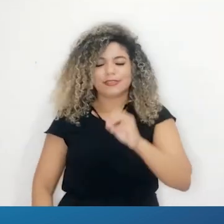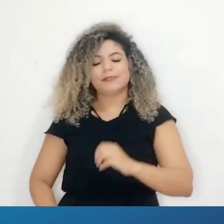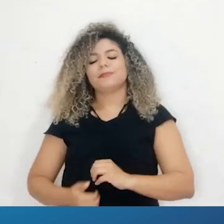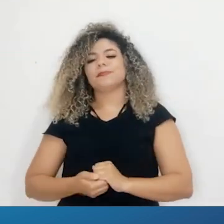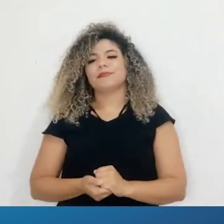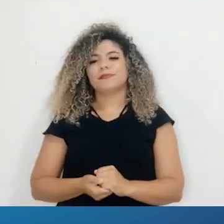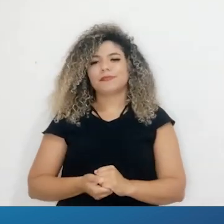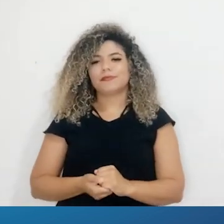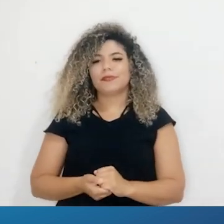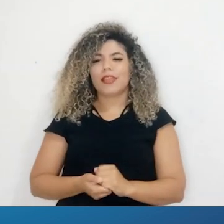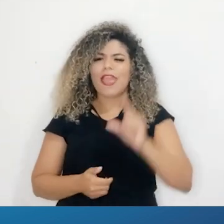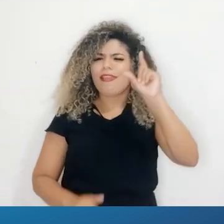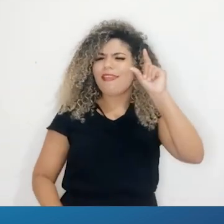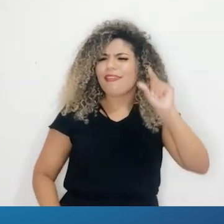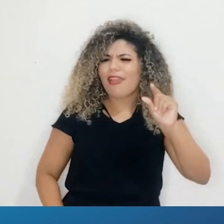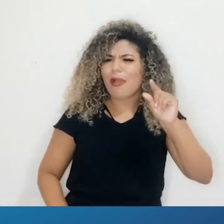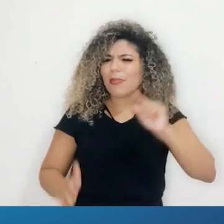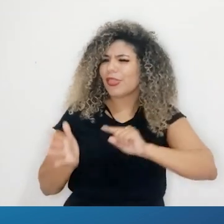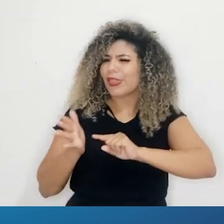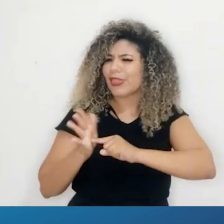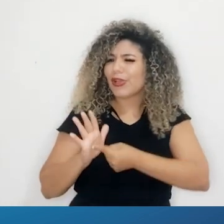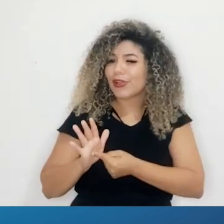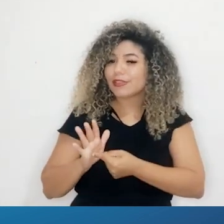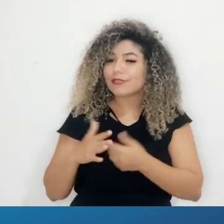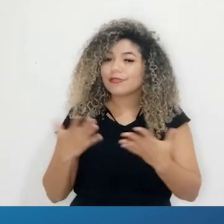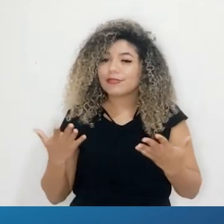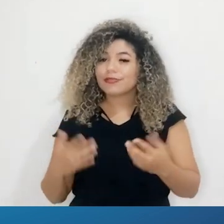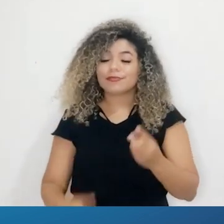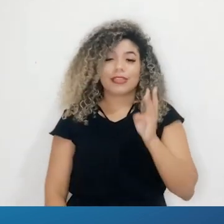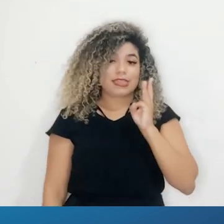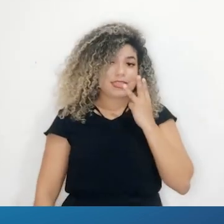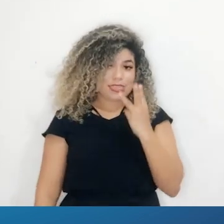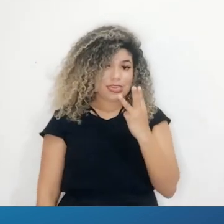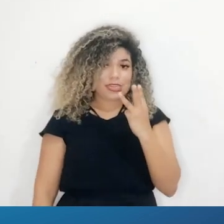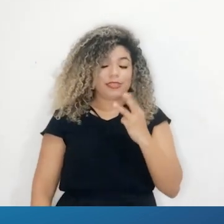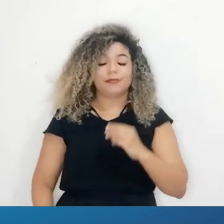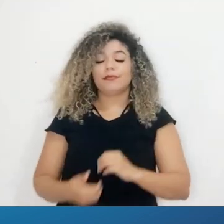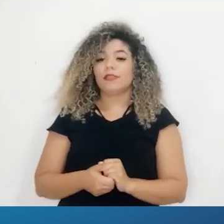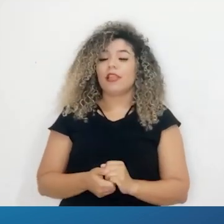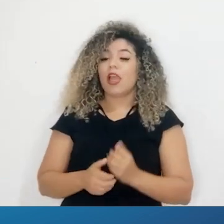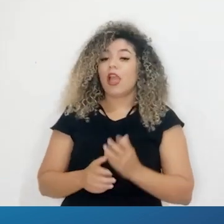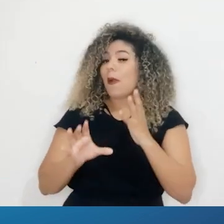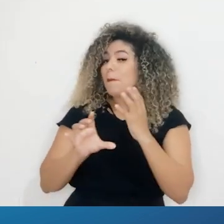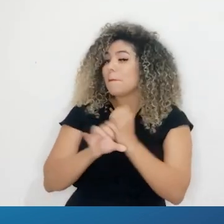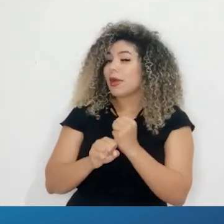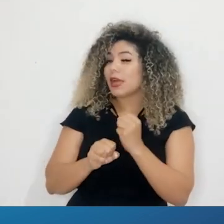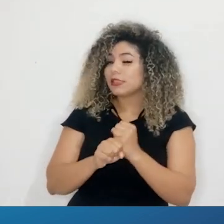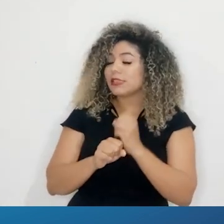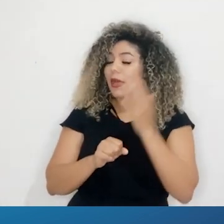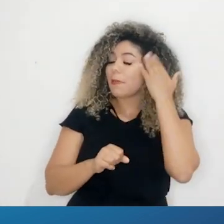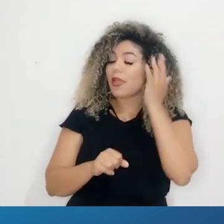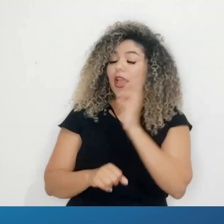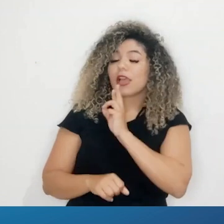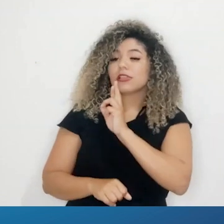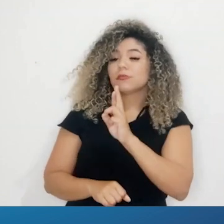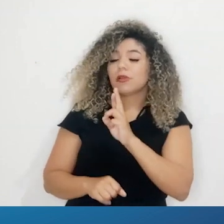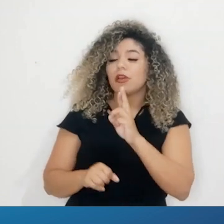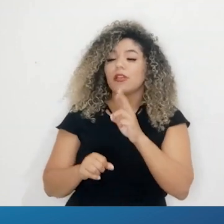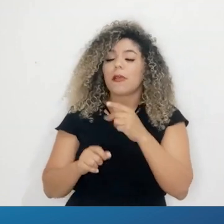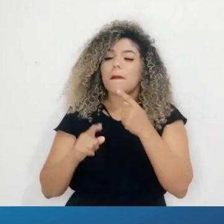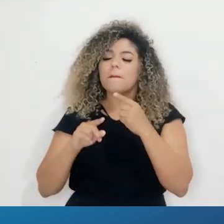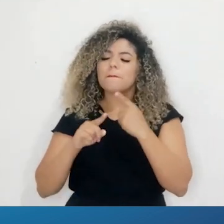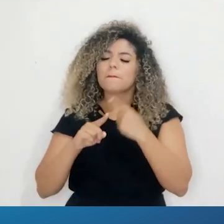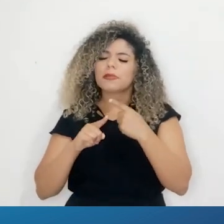10 e a menor nota retirada foi o número 3 para calcularmos a amplitude É necessário efetuarmos